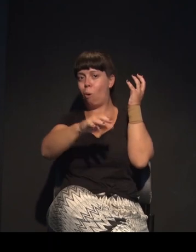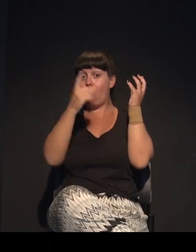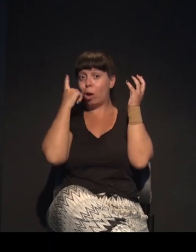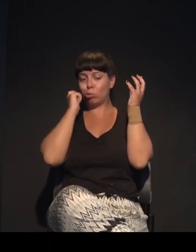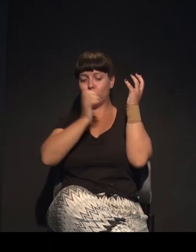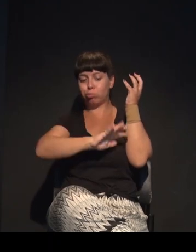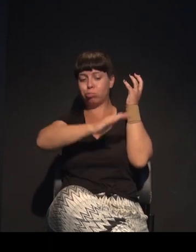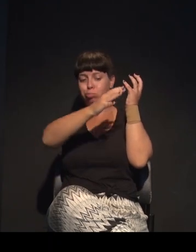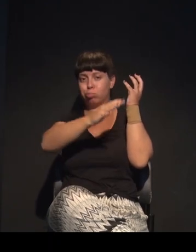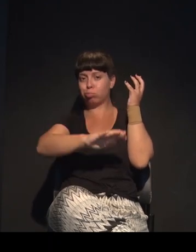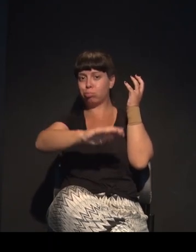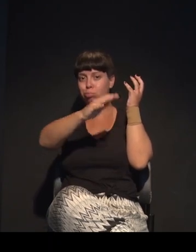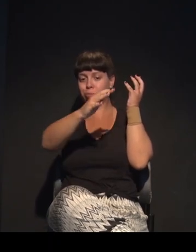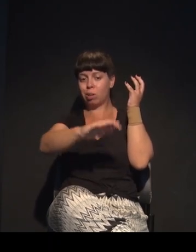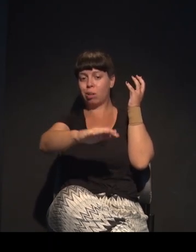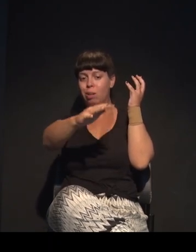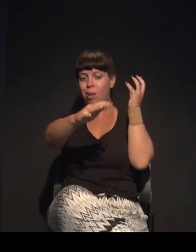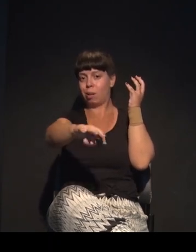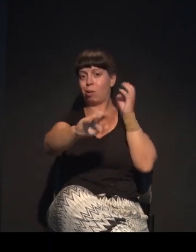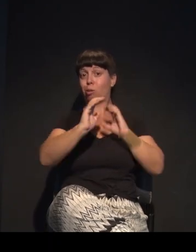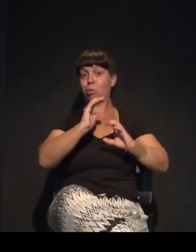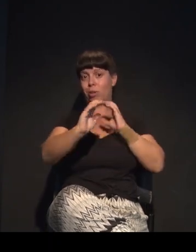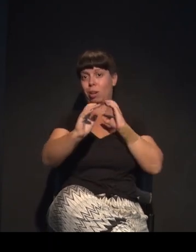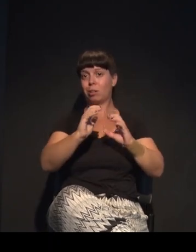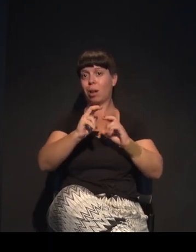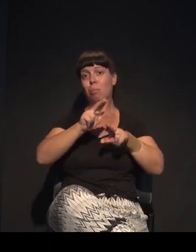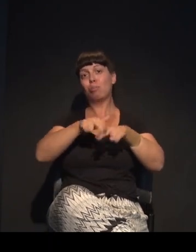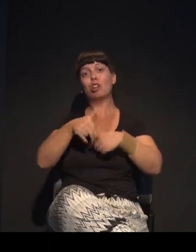nos dá o nome pra isso